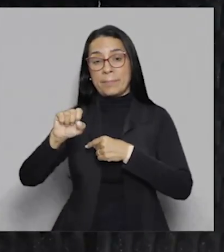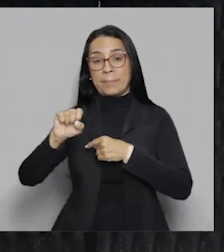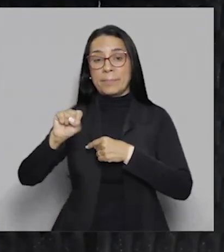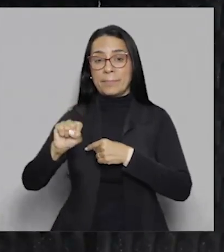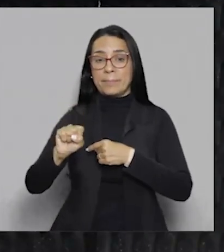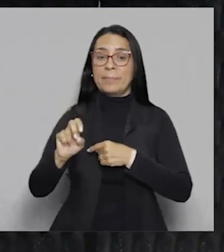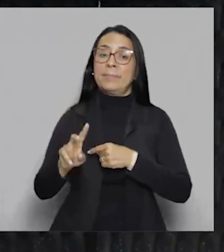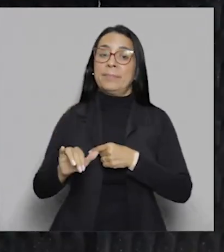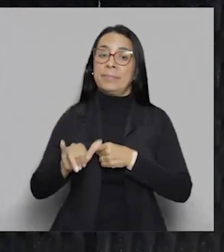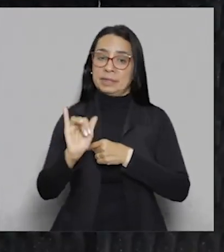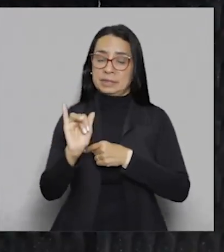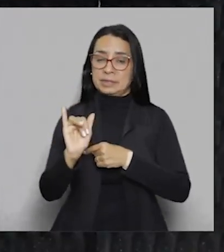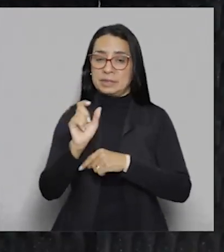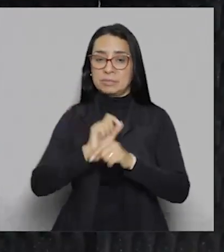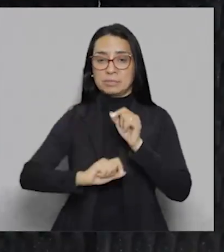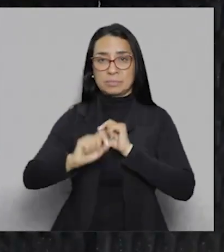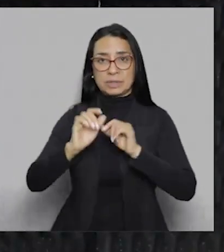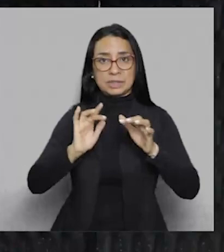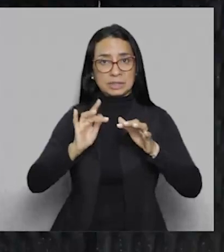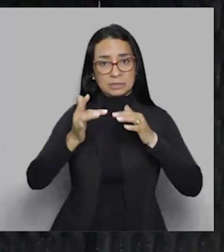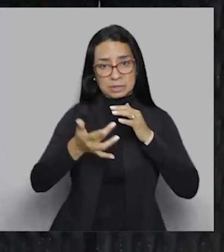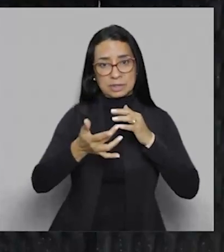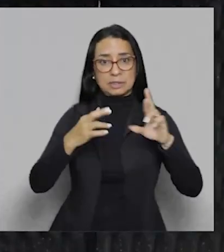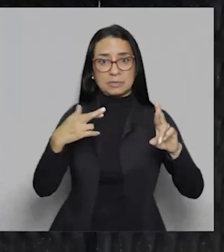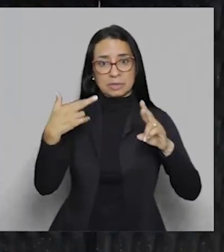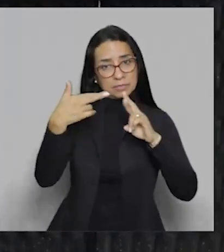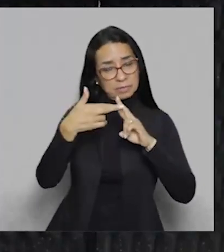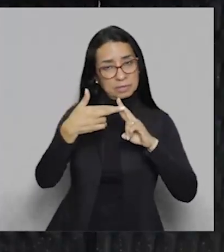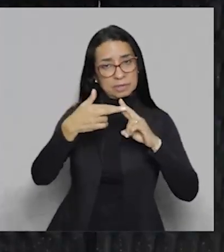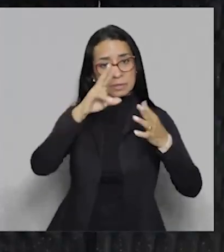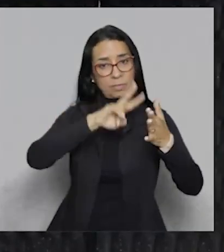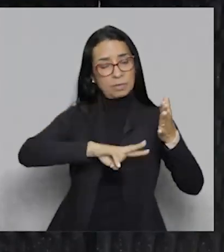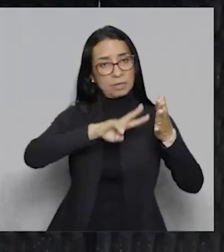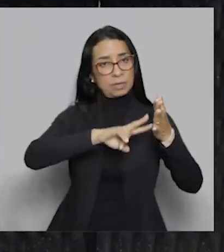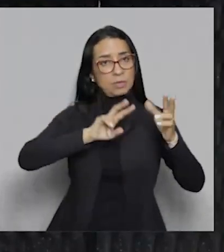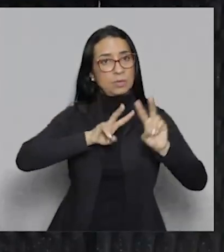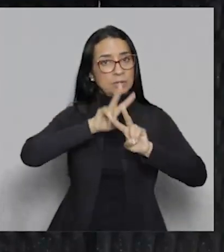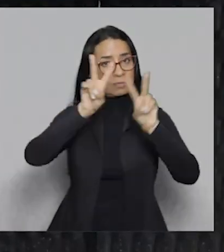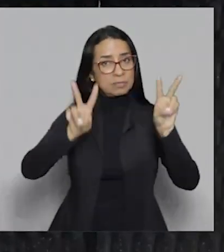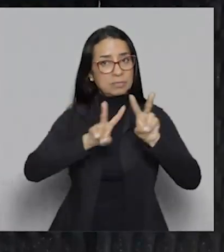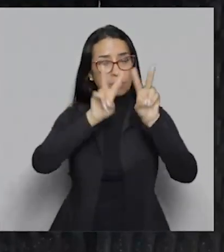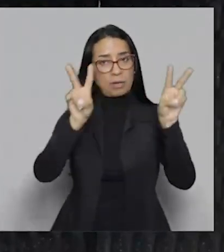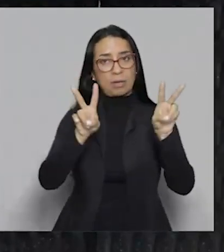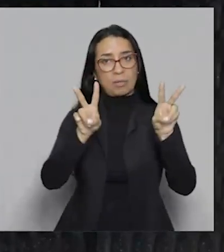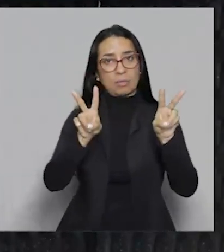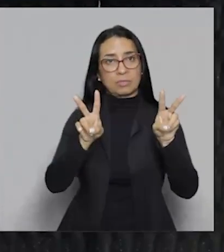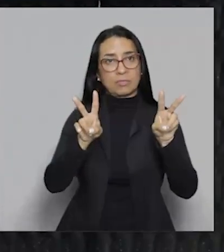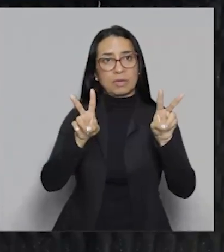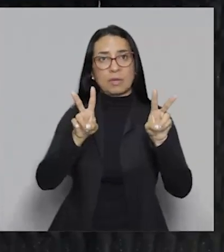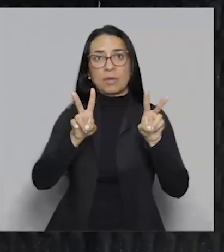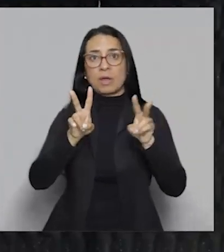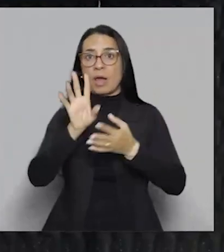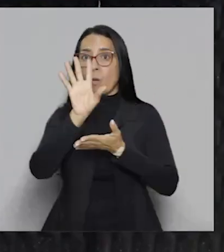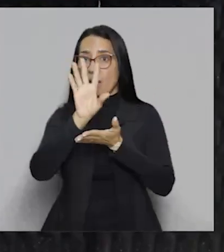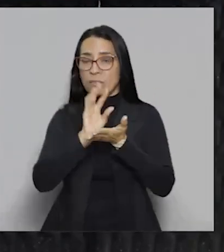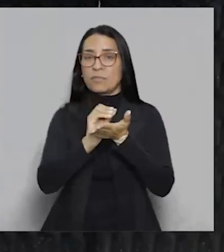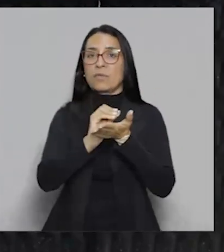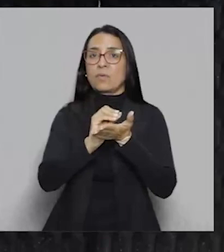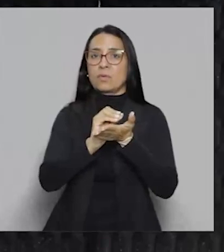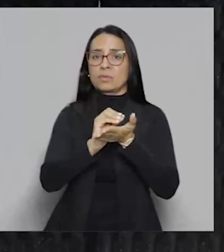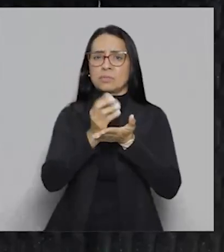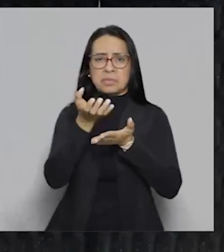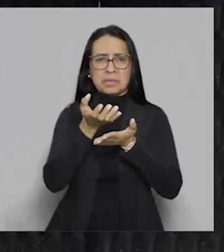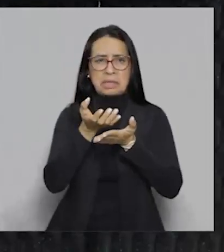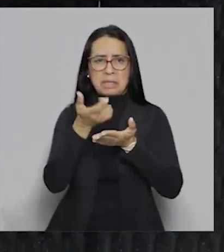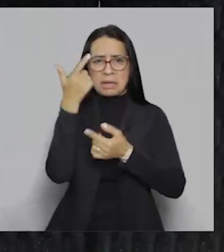melhores referenciais para esta leitura visual. Né? Tu não vai colocar uma foto que tu queira parecer feio na